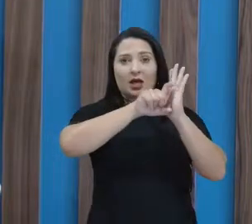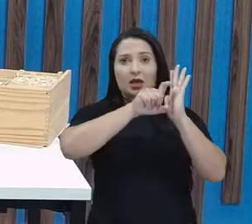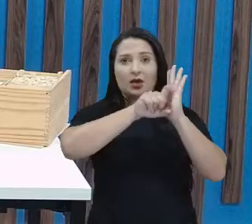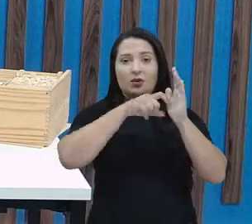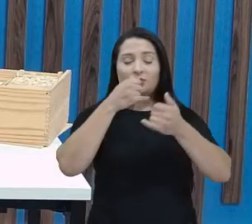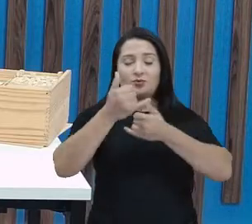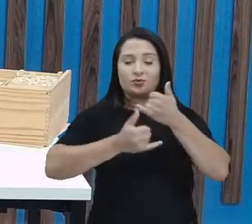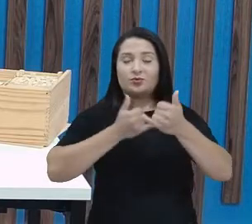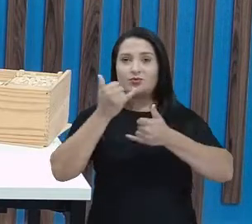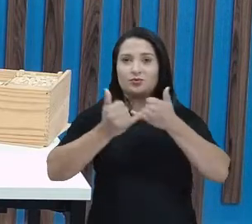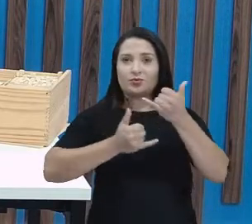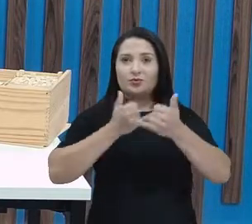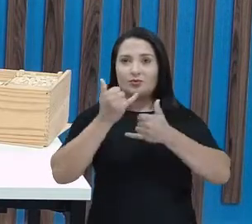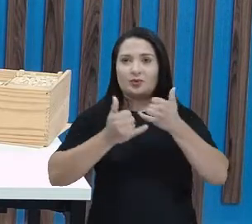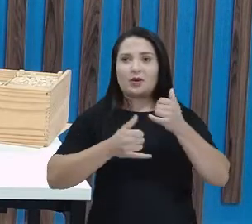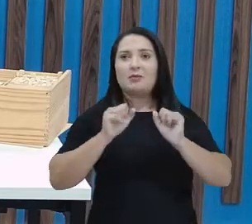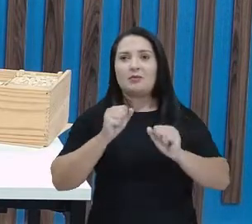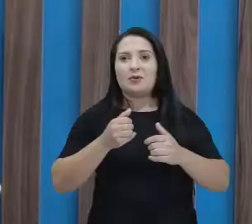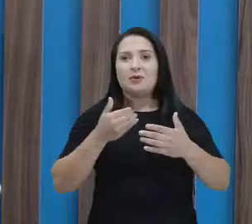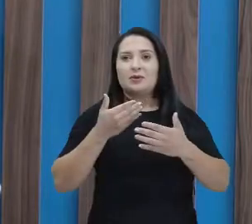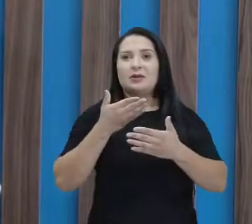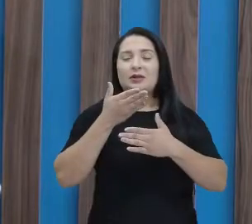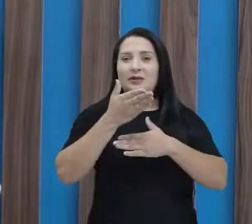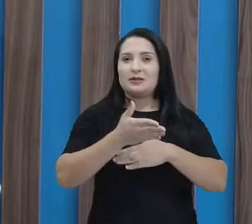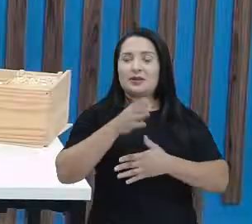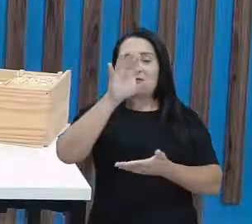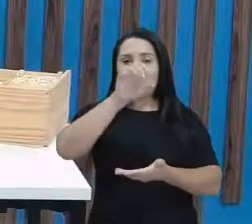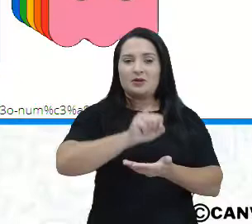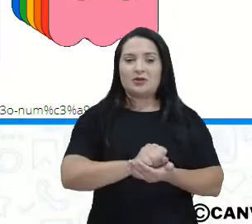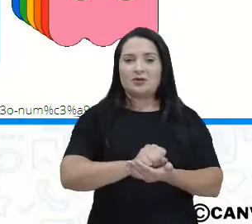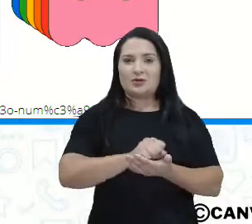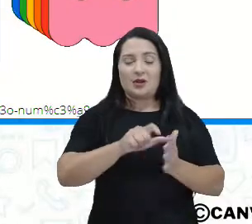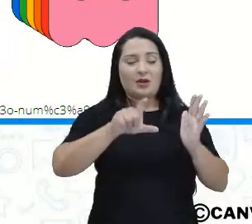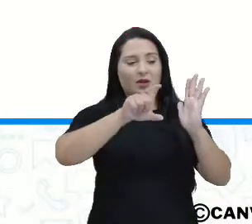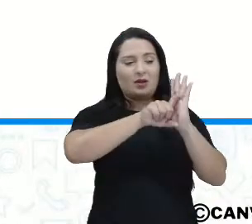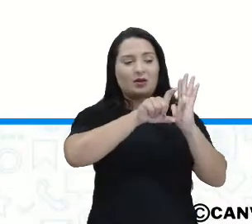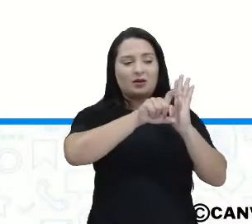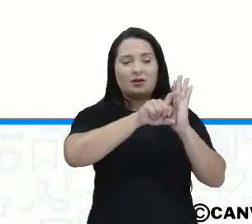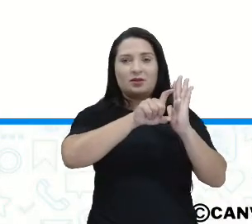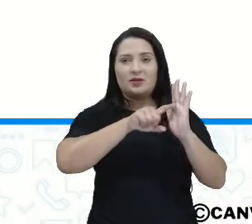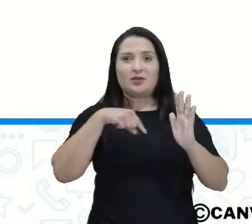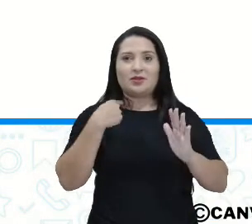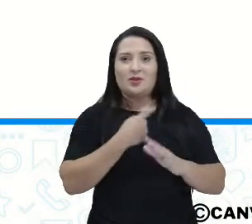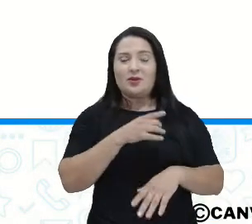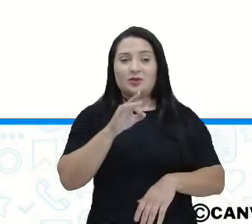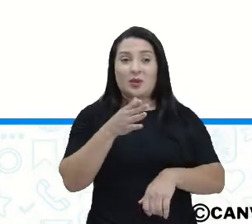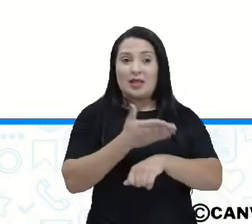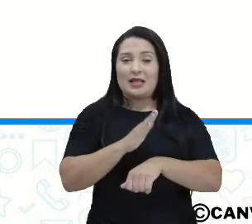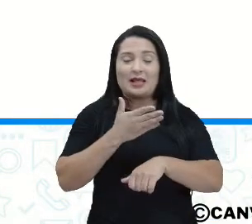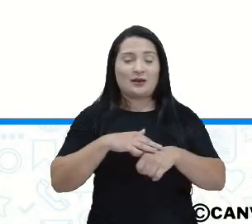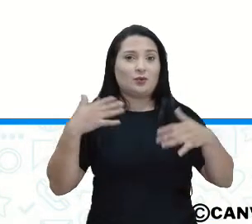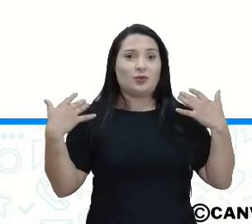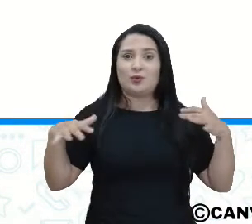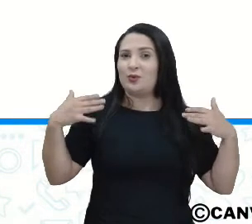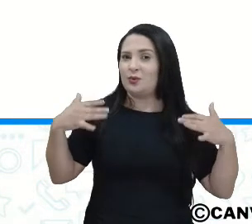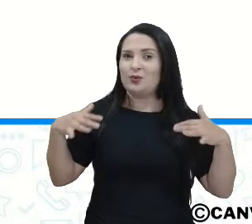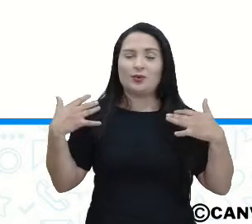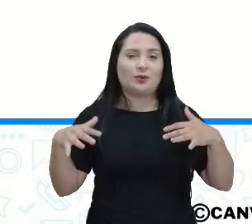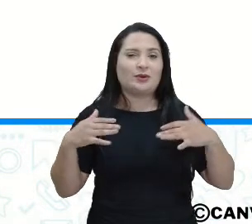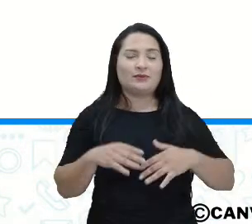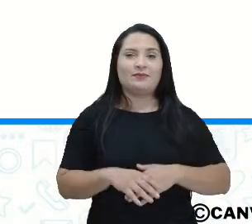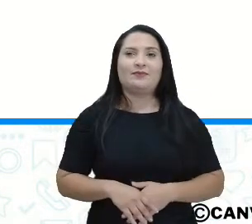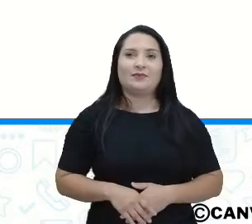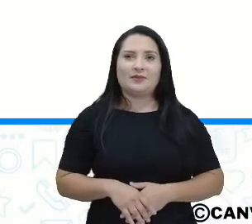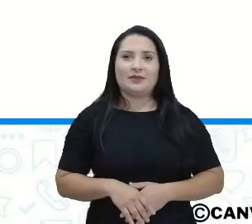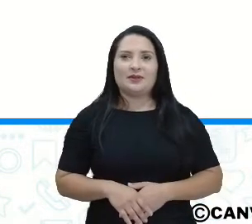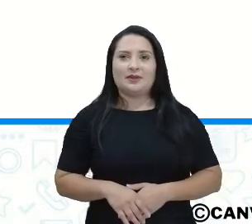do jogo. Pode acessar baixando aí o QR Code, não é isso? Isso. A gente só fez um esquente aqui. Só um esquente. Olha